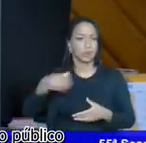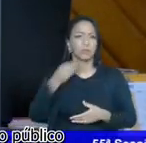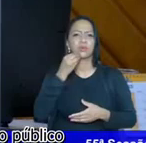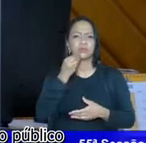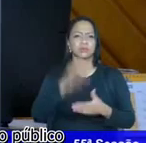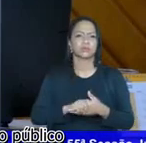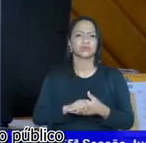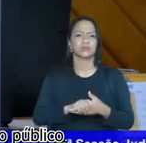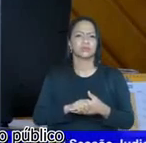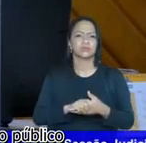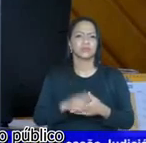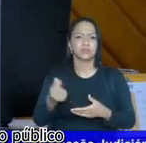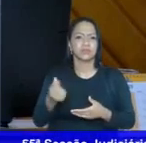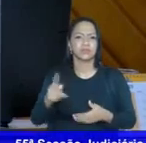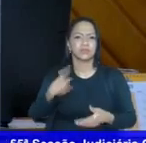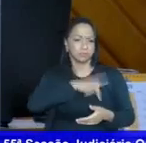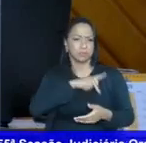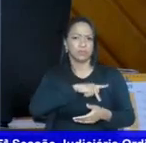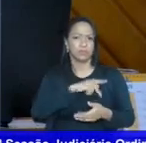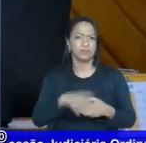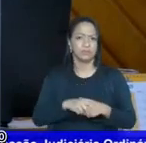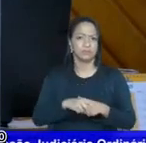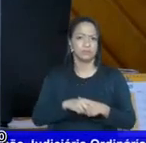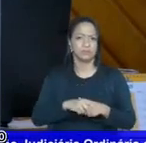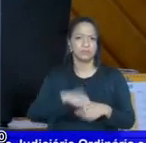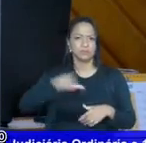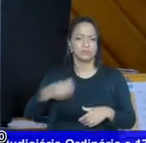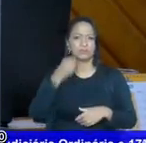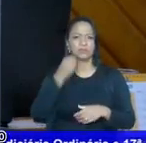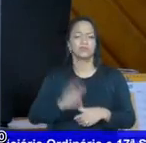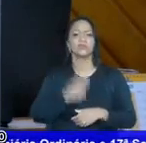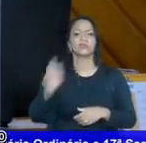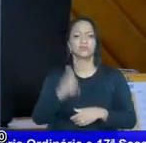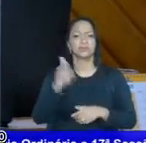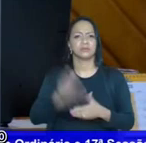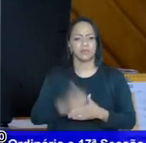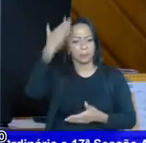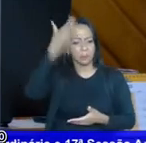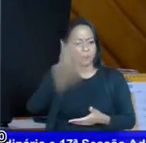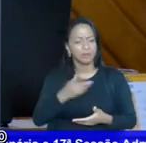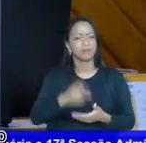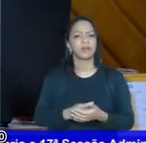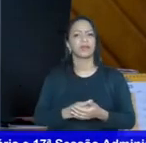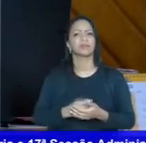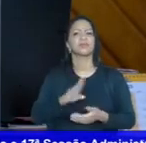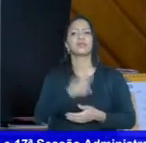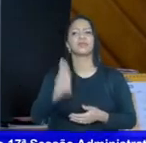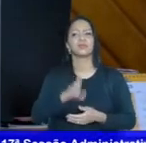oportunidade de reaver esse dinheiro público que foi gasto e não foi provado a real